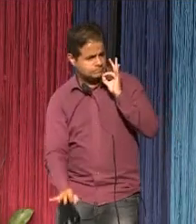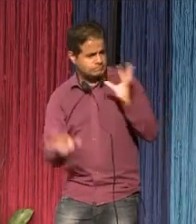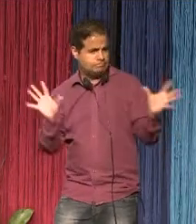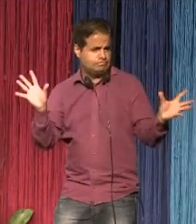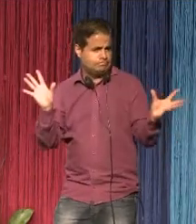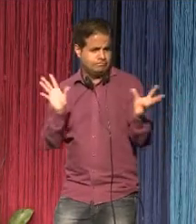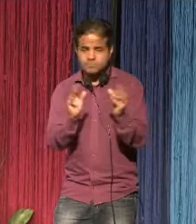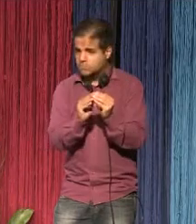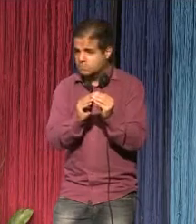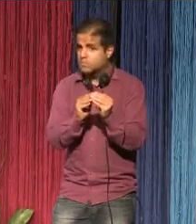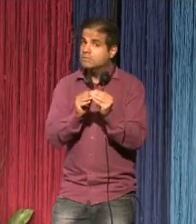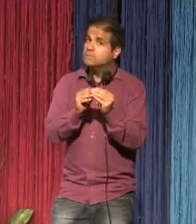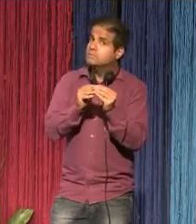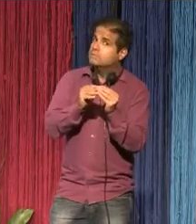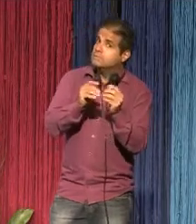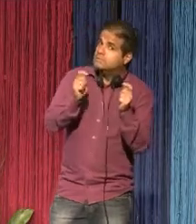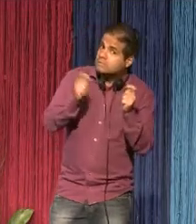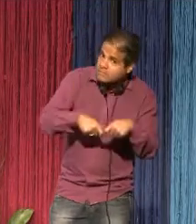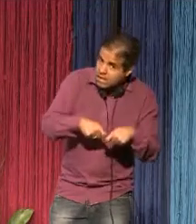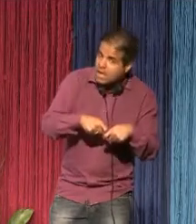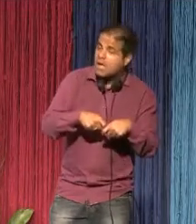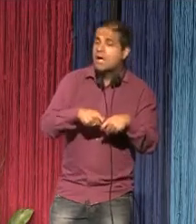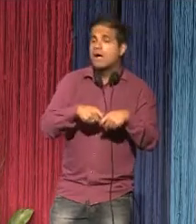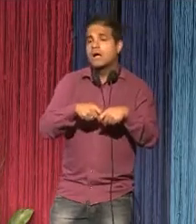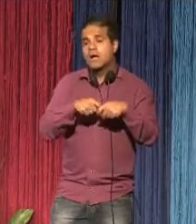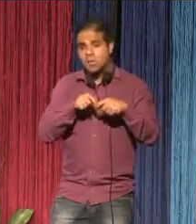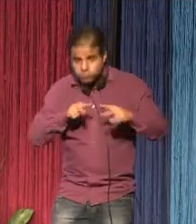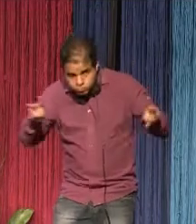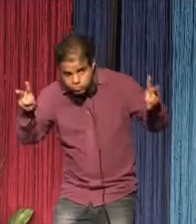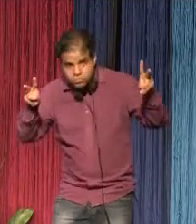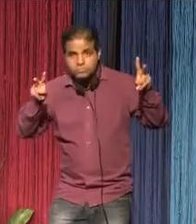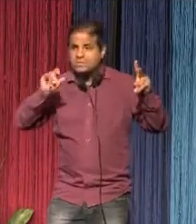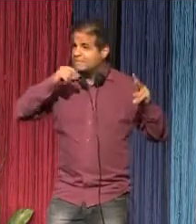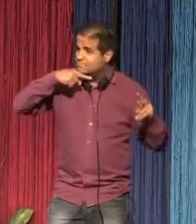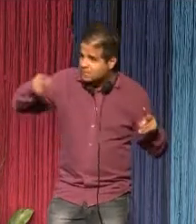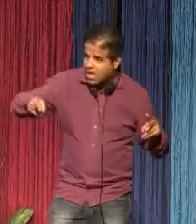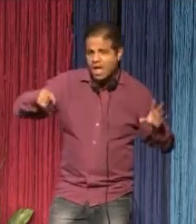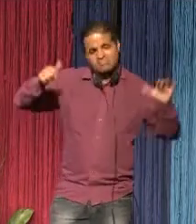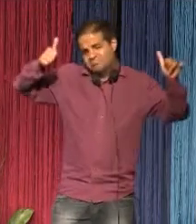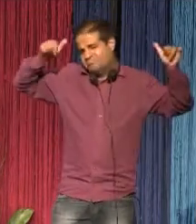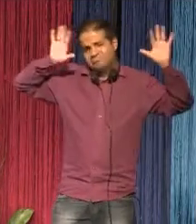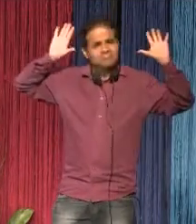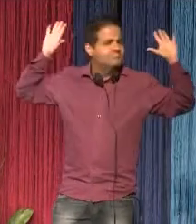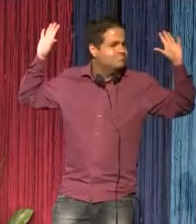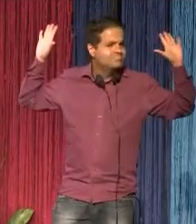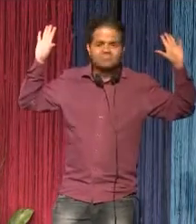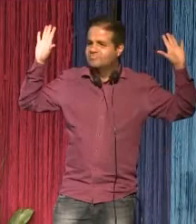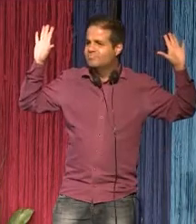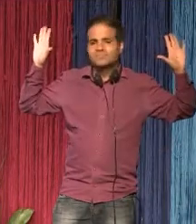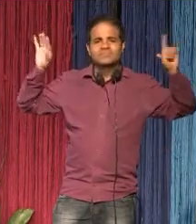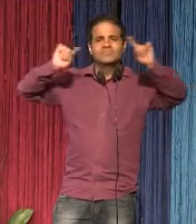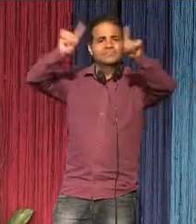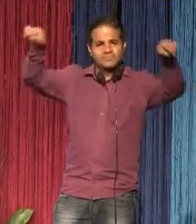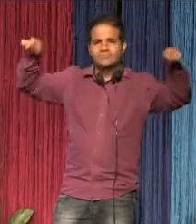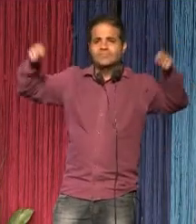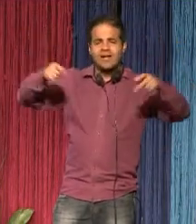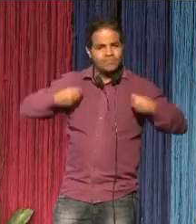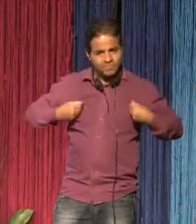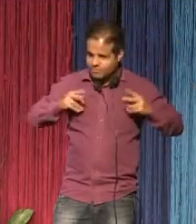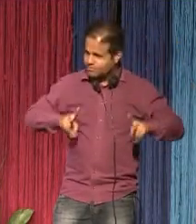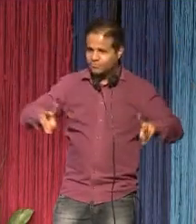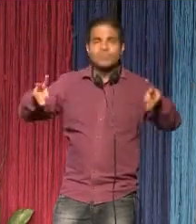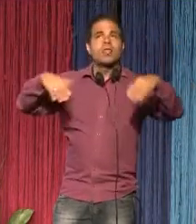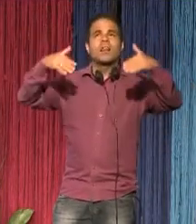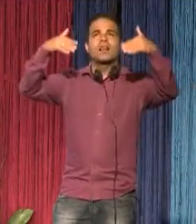pormenorizada. Se der, eu continuo. Se não der, eu acho que tudo bem, nós sobreviveremos sem isso,